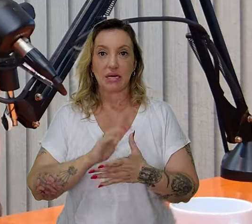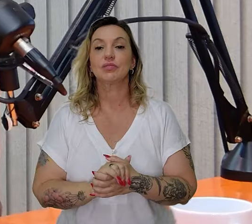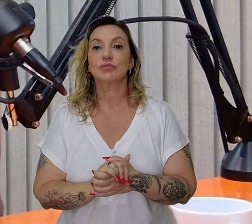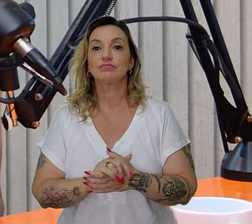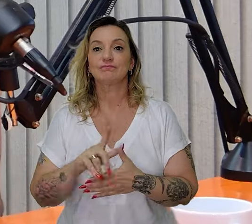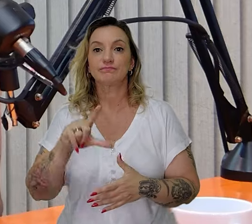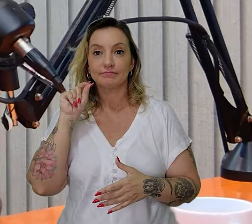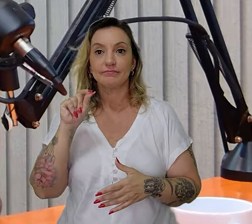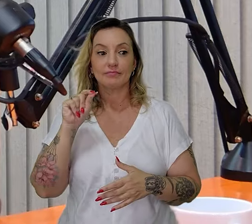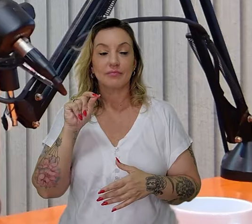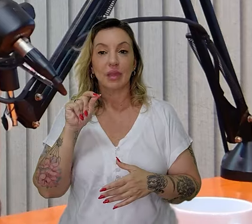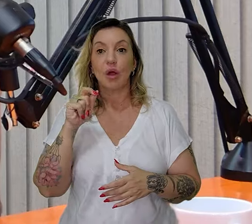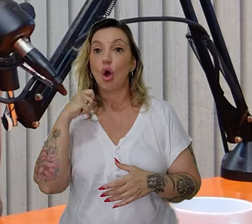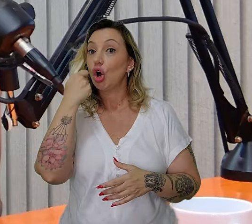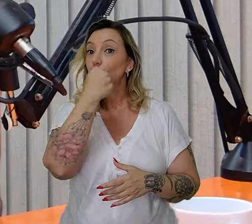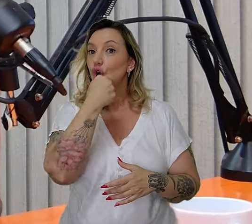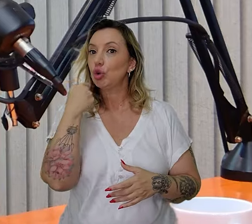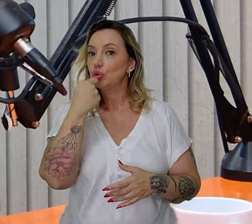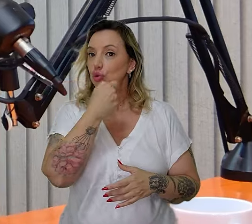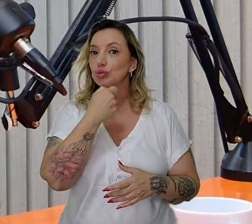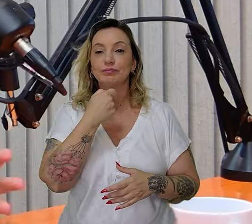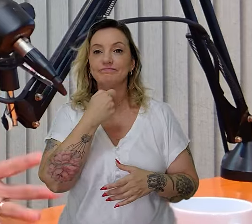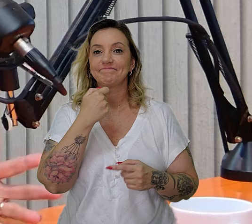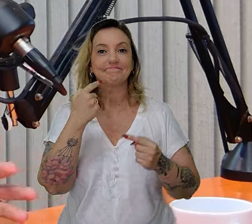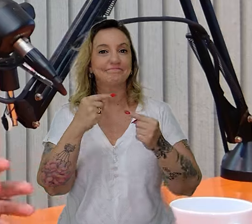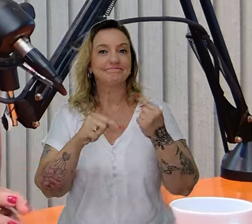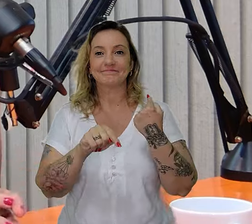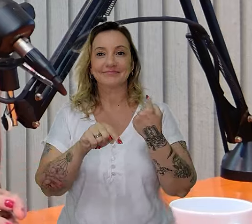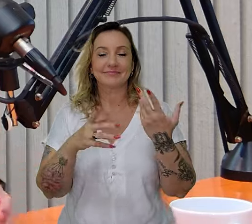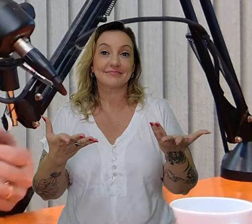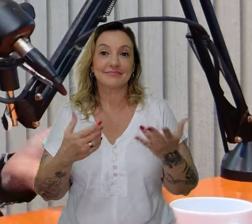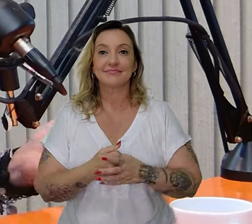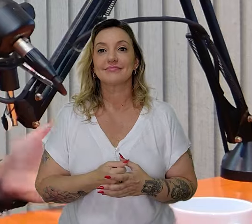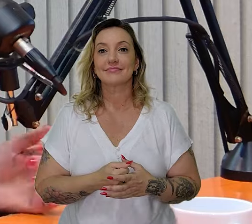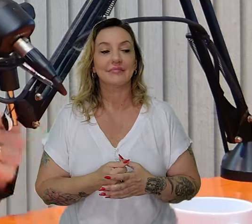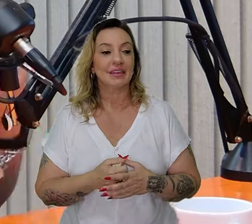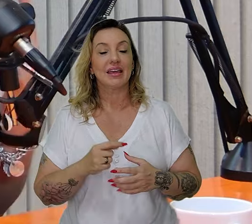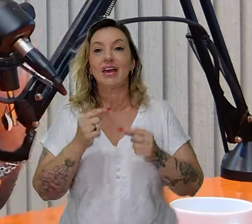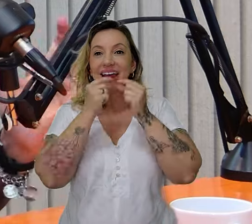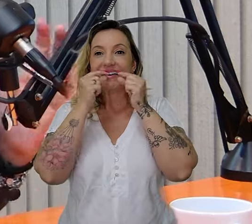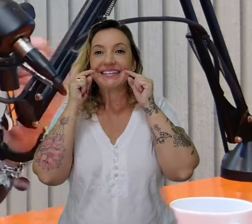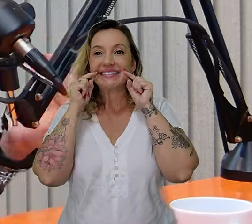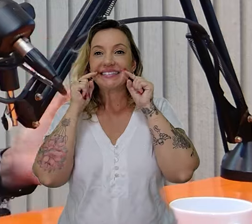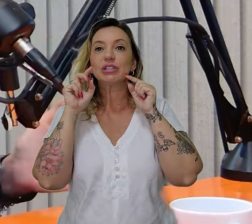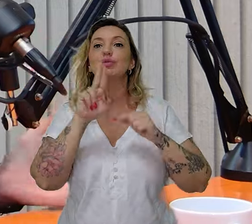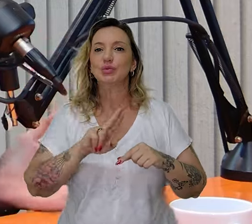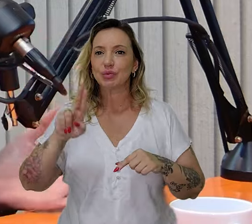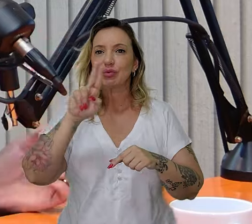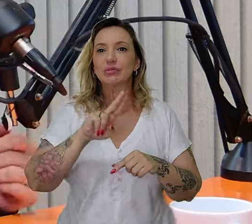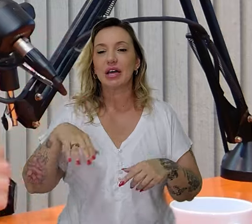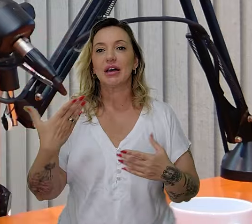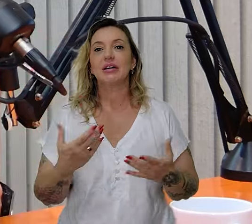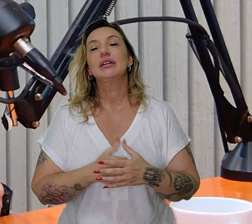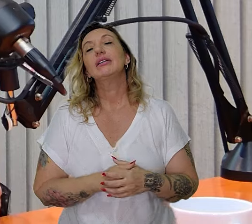aí eu acabei escolhendo o donto uau nada a ver né mas eu falei eu vou ter que eu usava aparelho e tal usei muitos anos